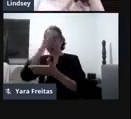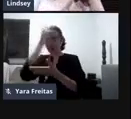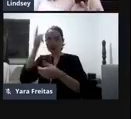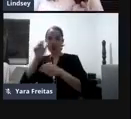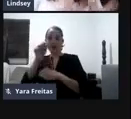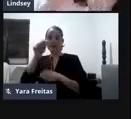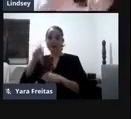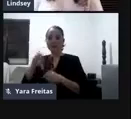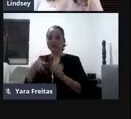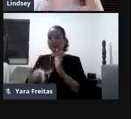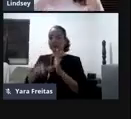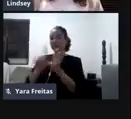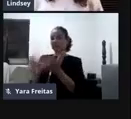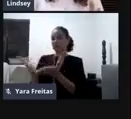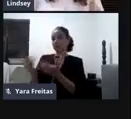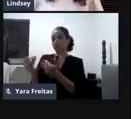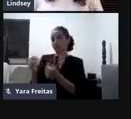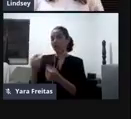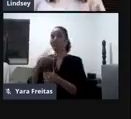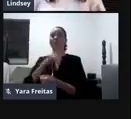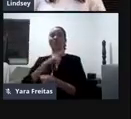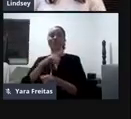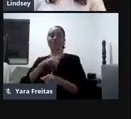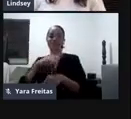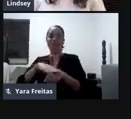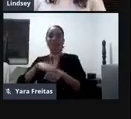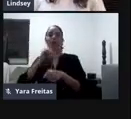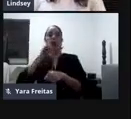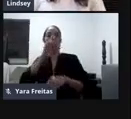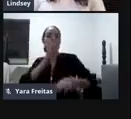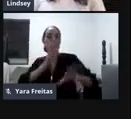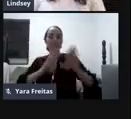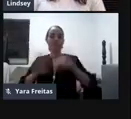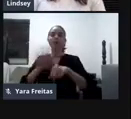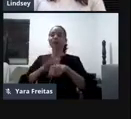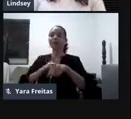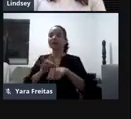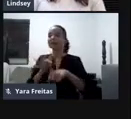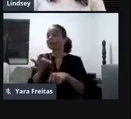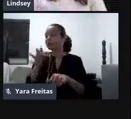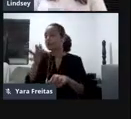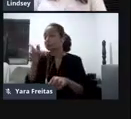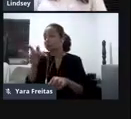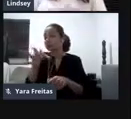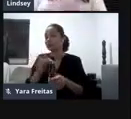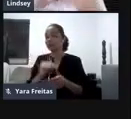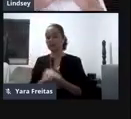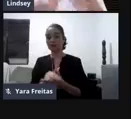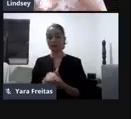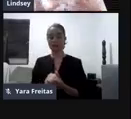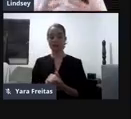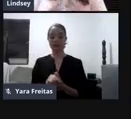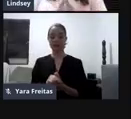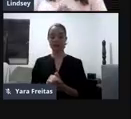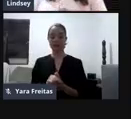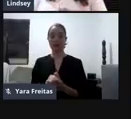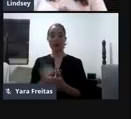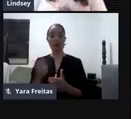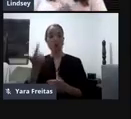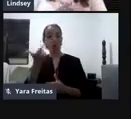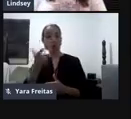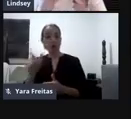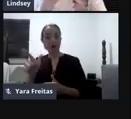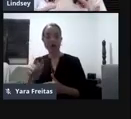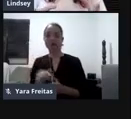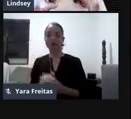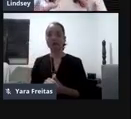muito cedo tiveram maior risco de demência no futuro, tá? A outra coisa,